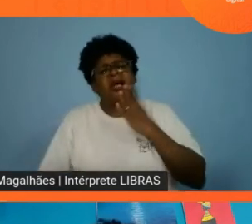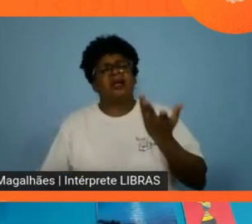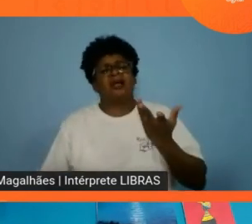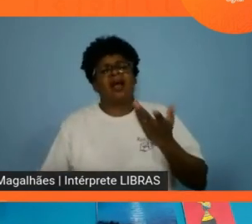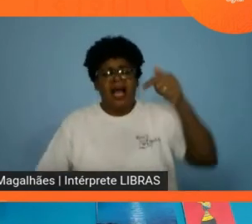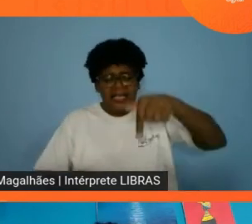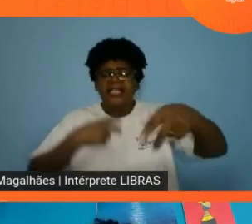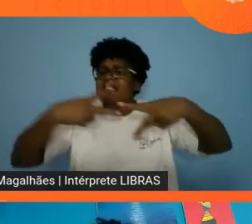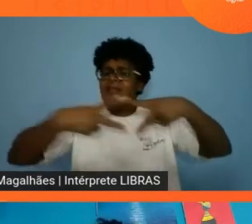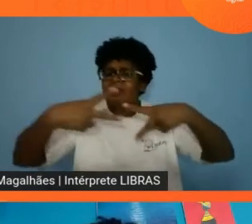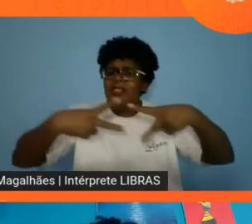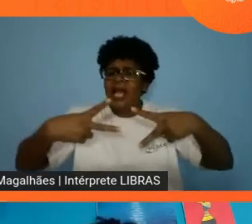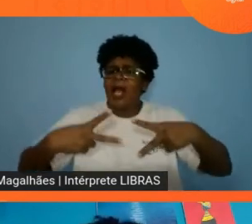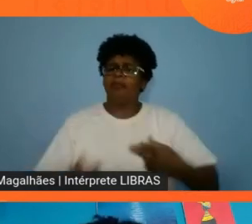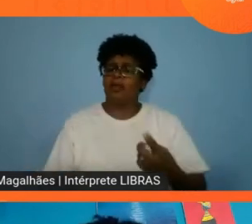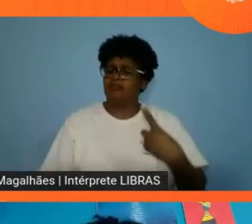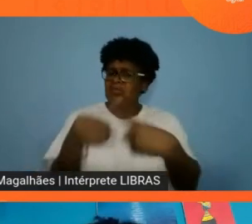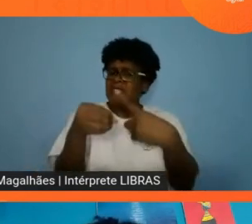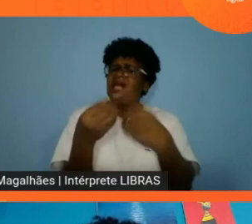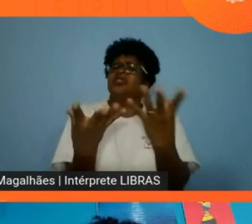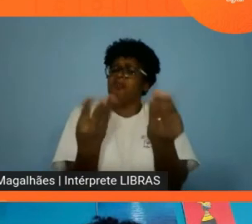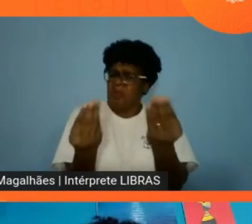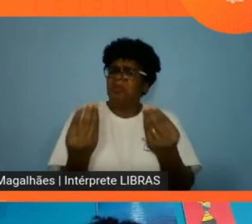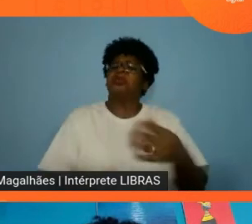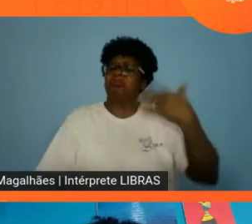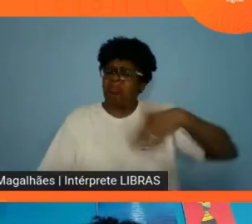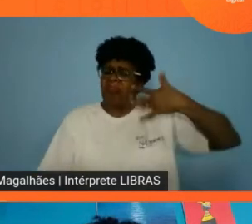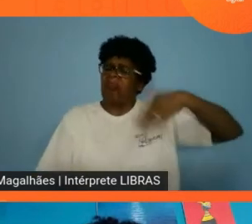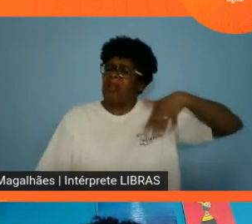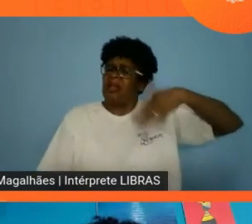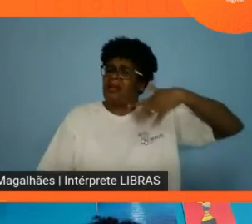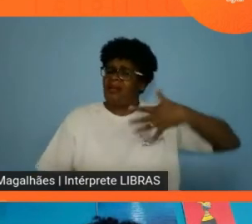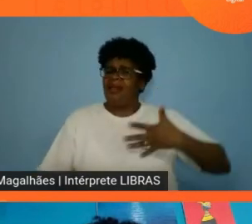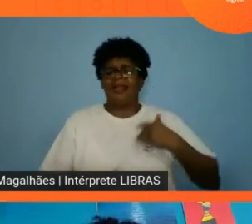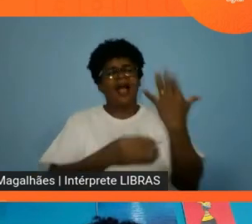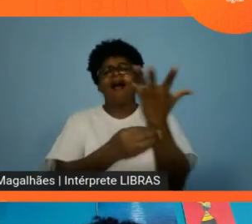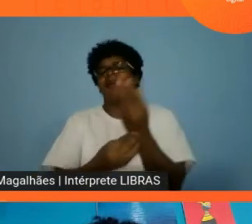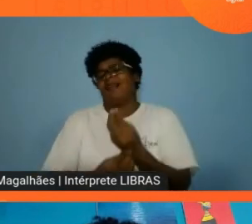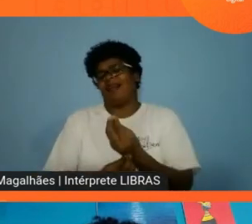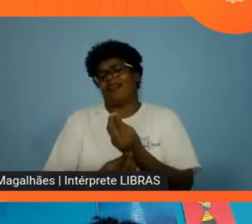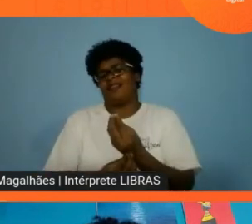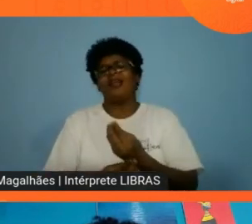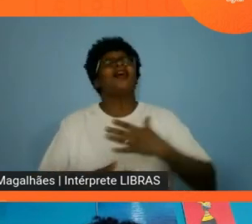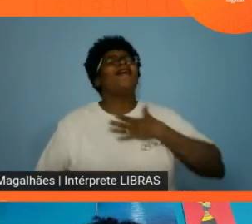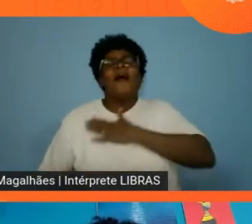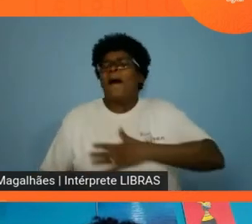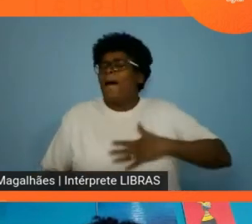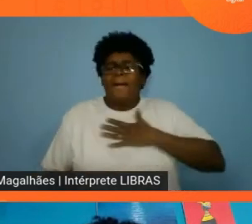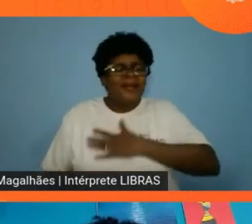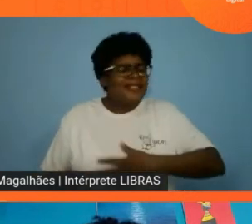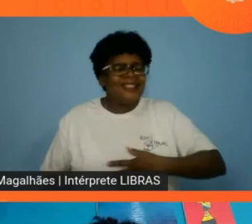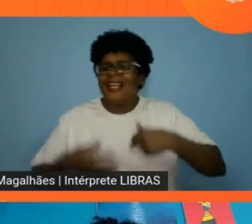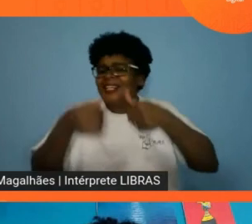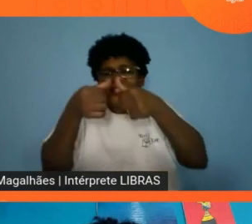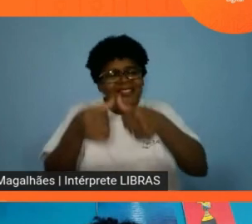e para mim é um prazer estar participando dos eventos da